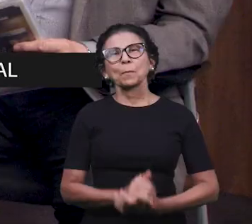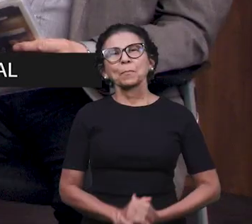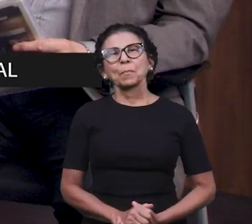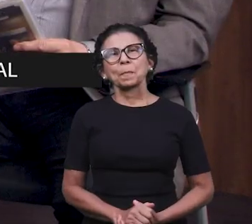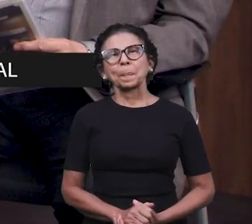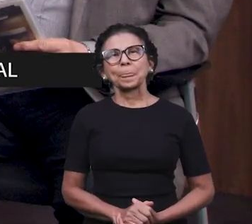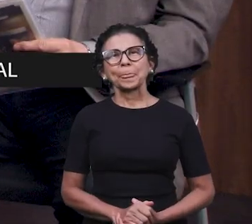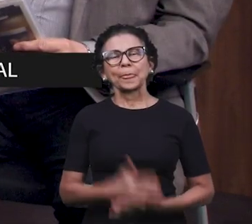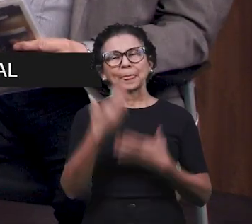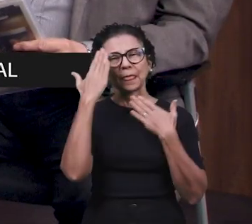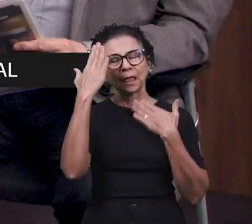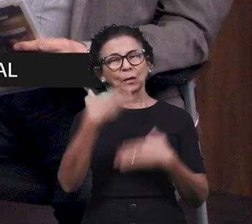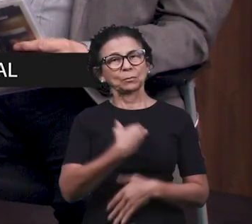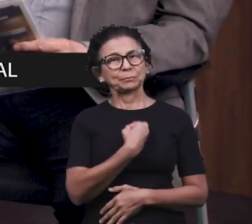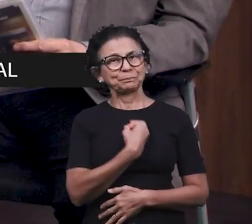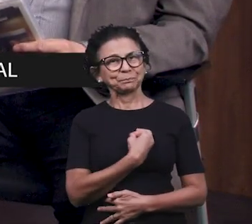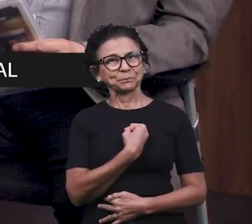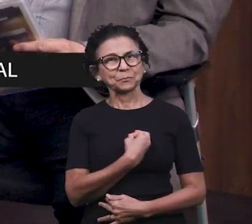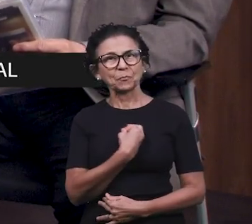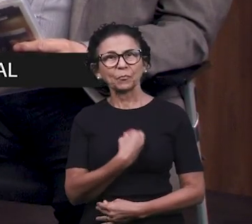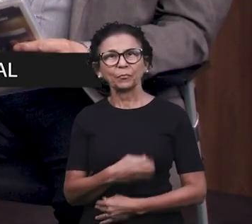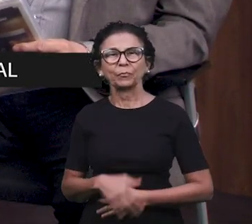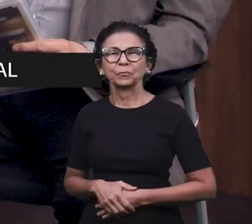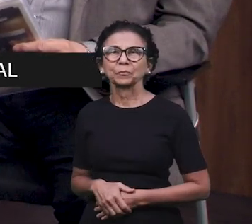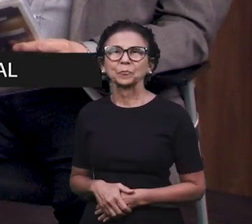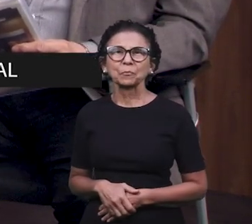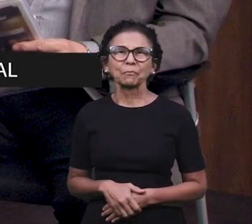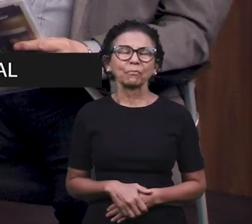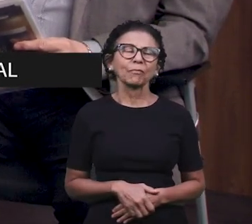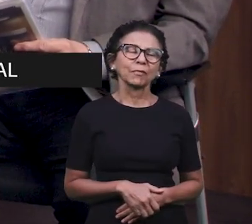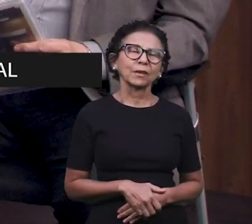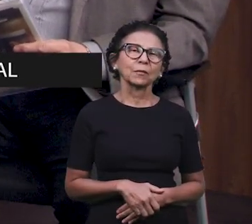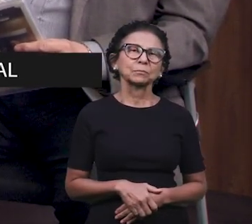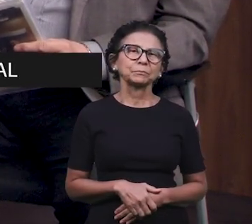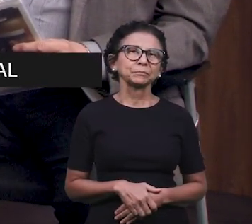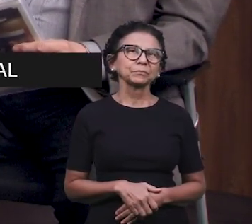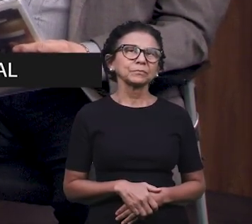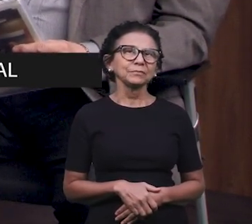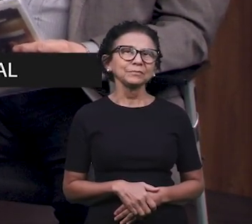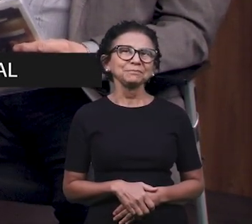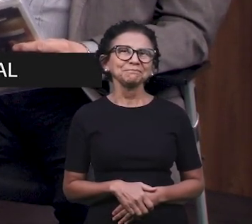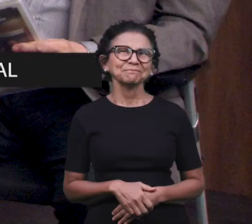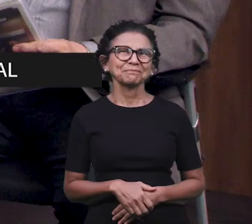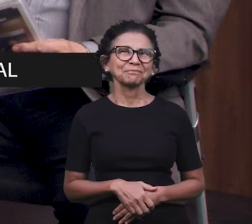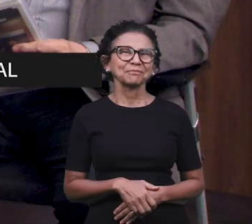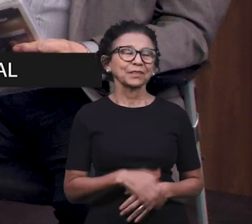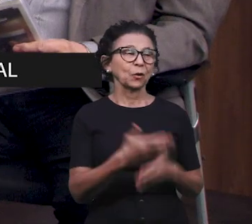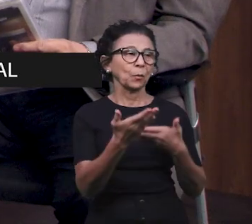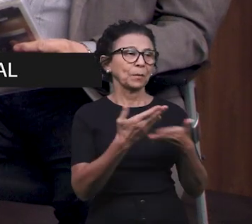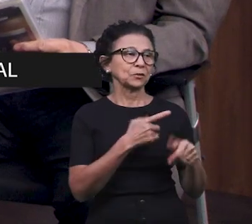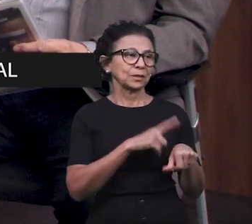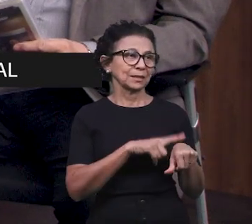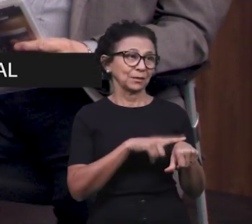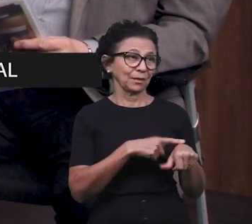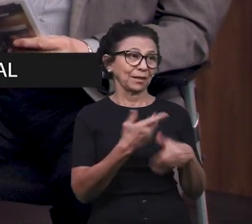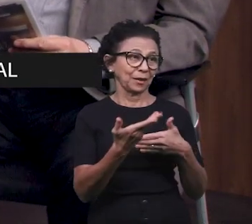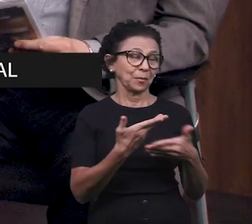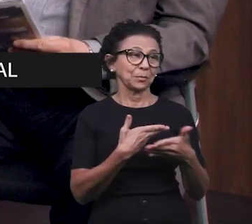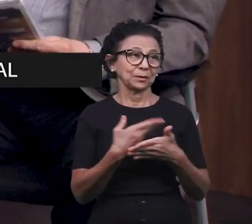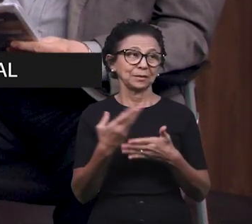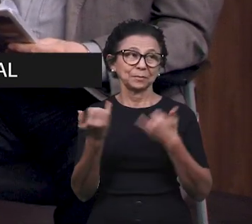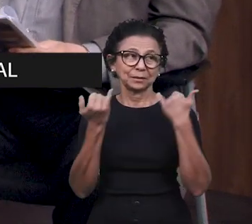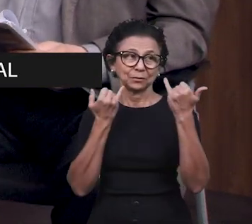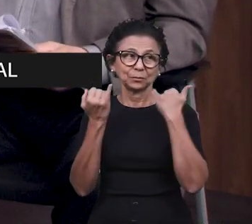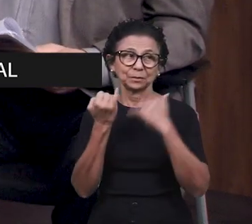agradecer a participação do senhor disponibilizar esse tempo para informar os nossos amigos informações tão preciosas,